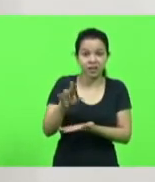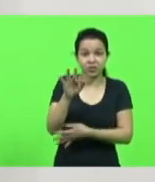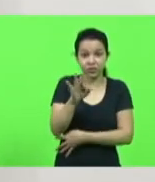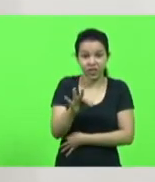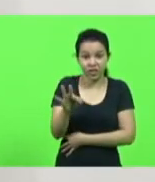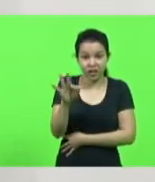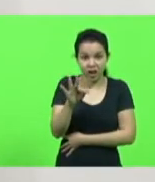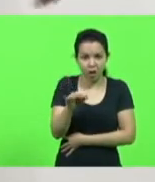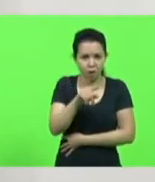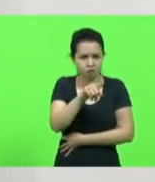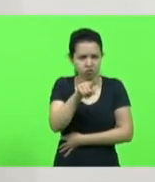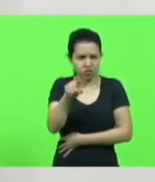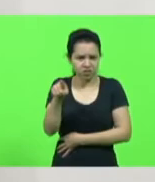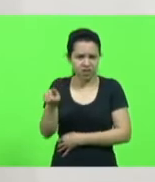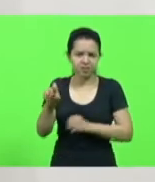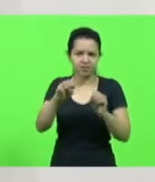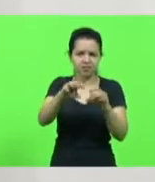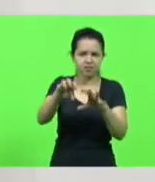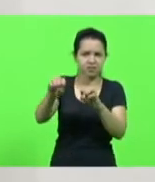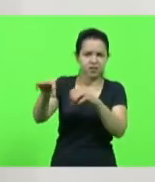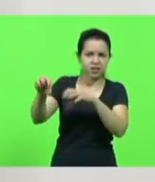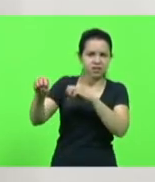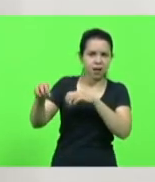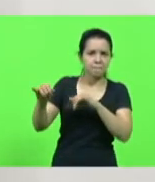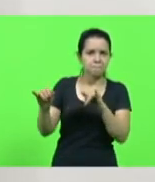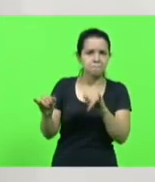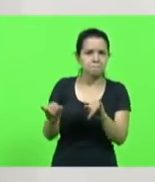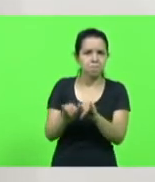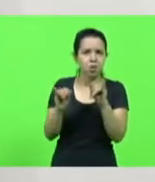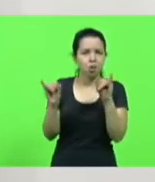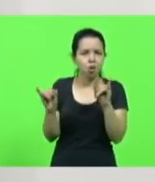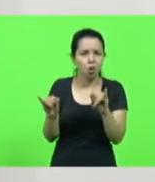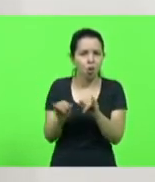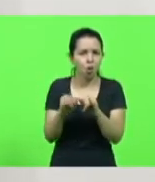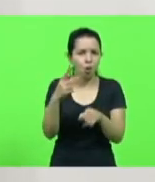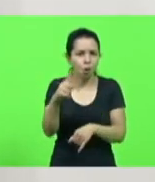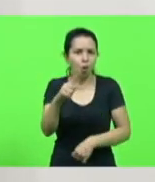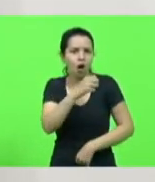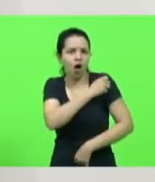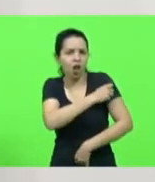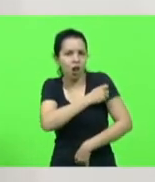vocês ficarem ensinando porcaria para os alunos e fumando maconha.